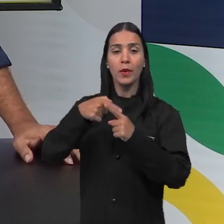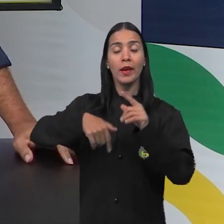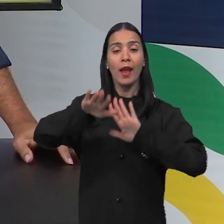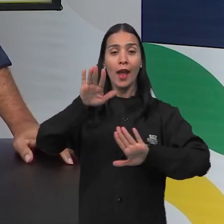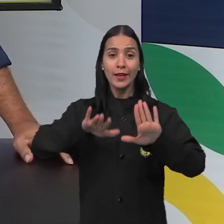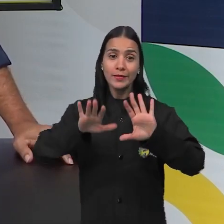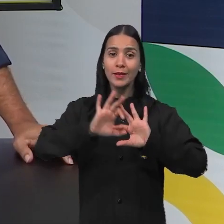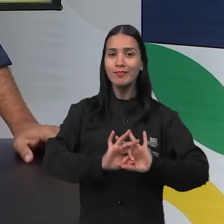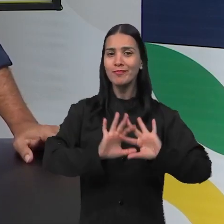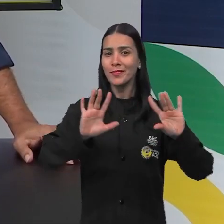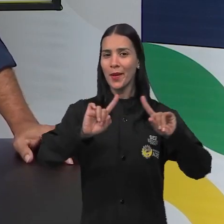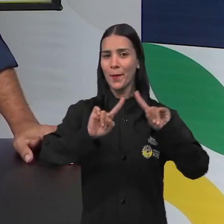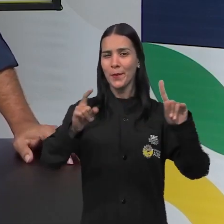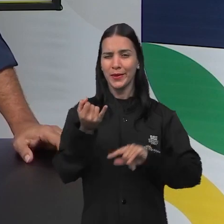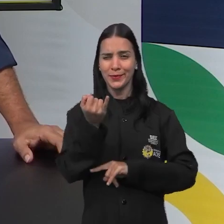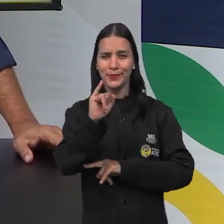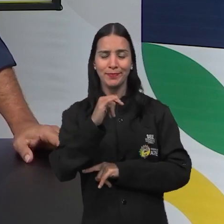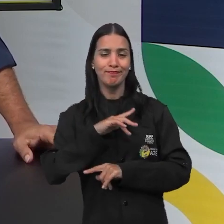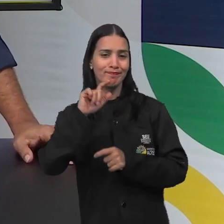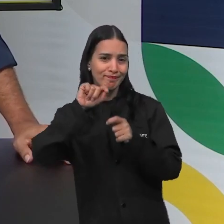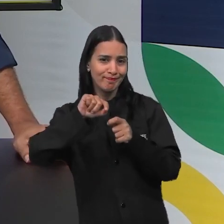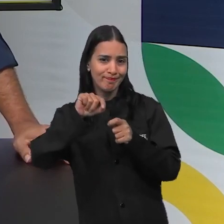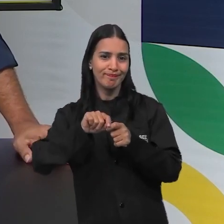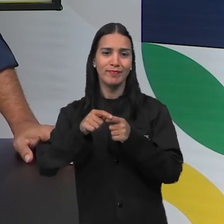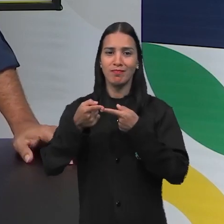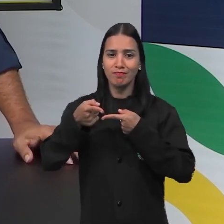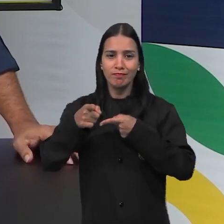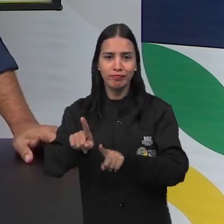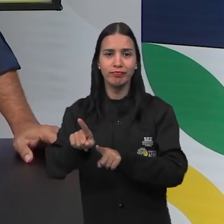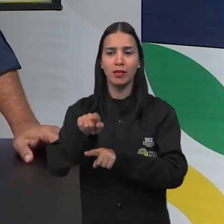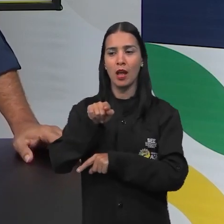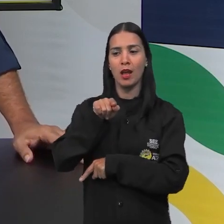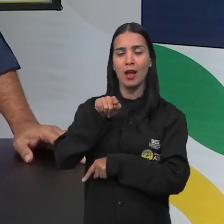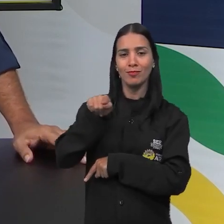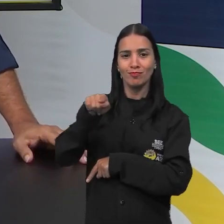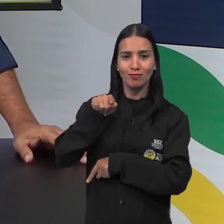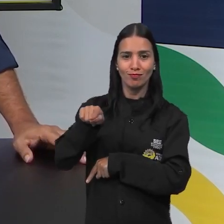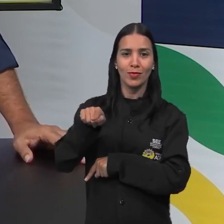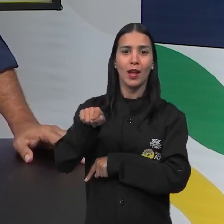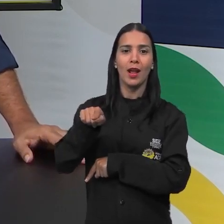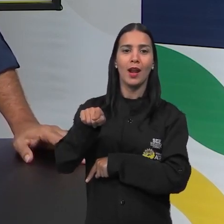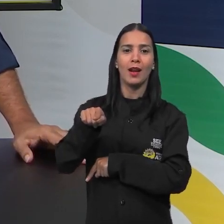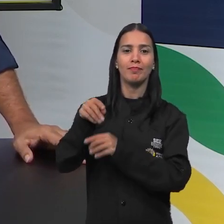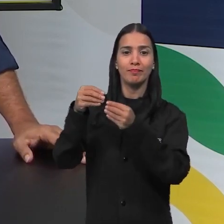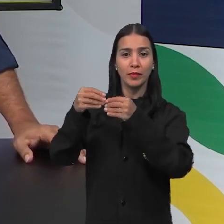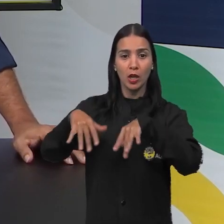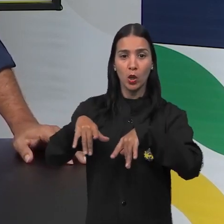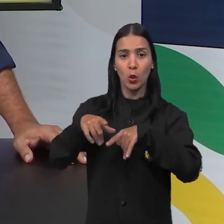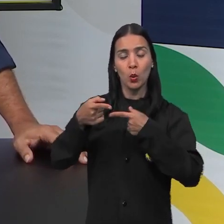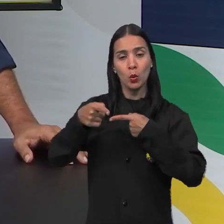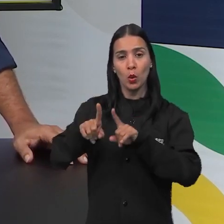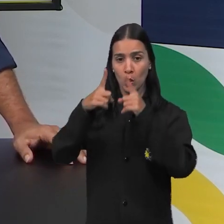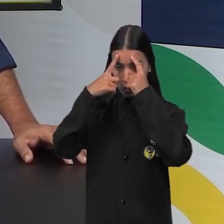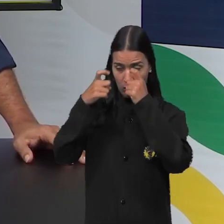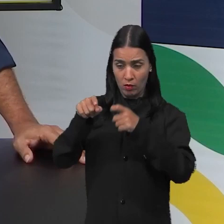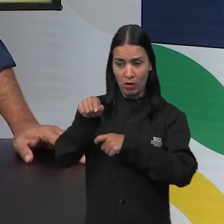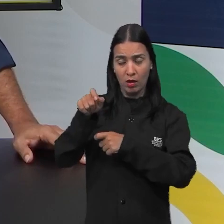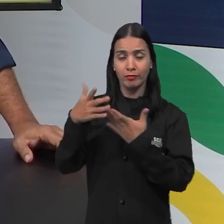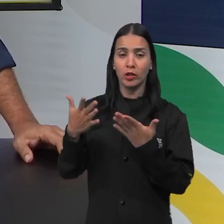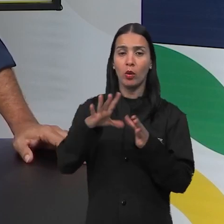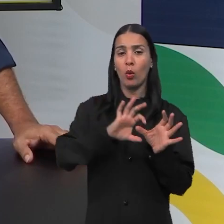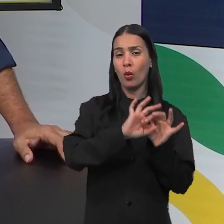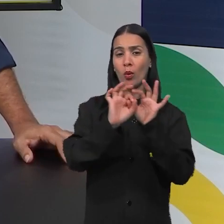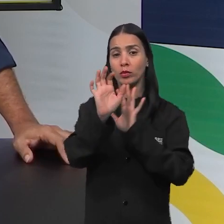ser pertinente no desenvolvimento daquela modalidade? Será que se eu cavar uma falta, isso vai ser bom num contexto geral?